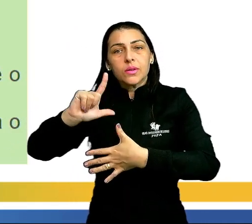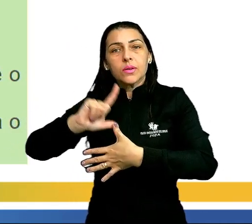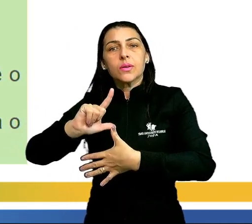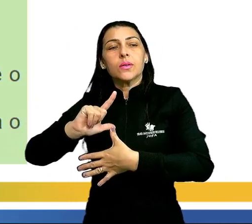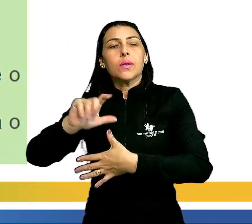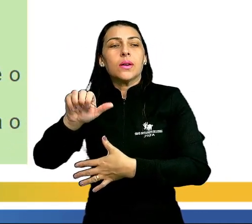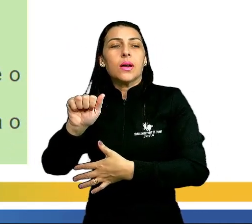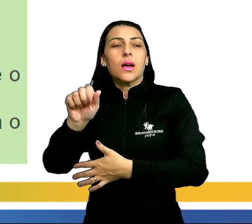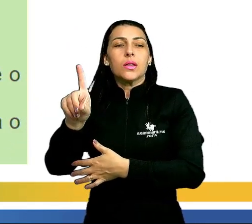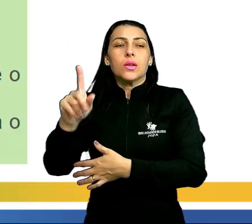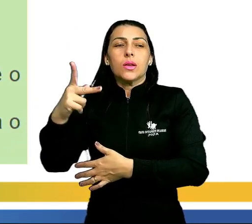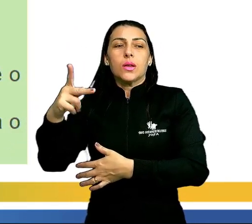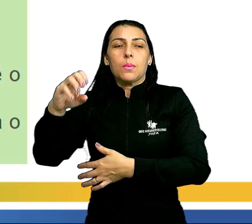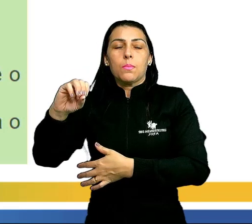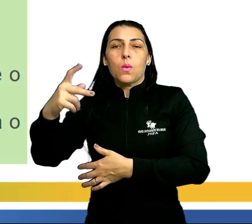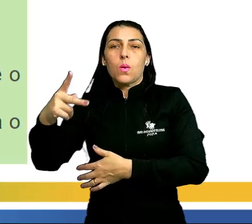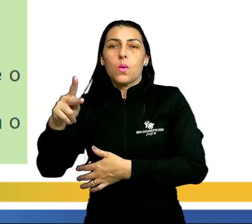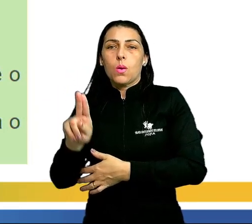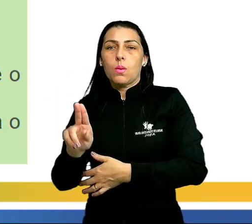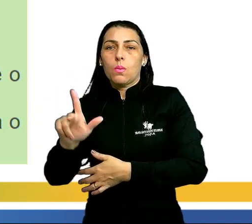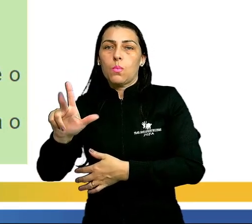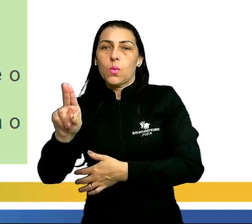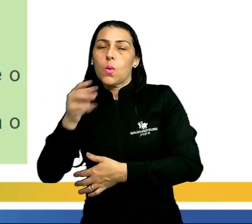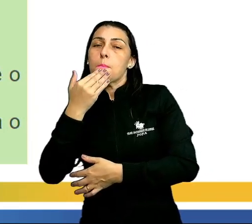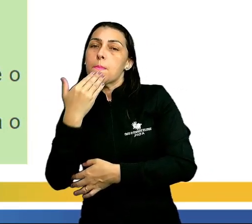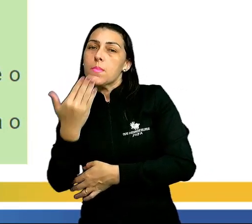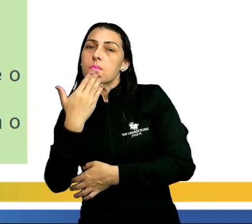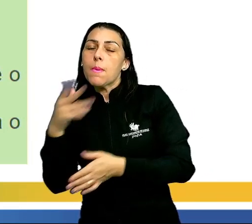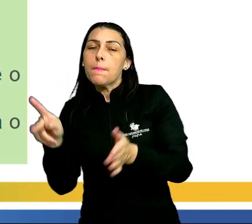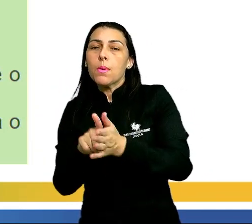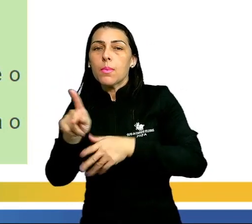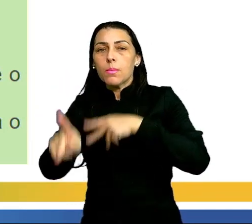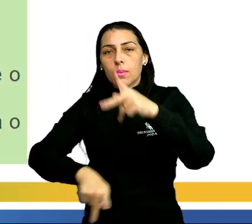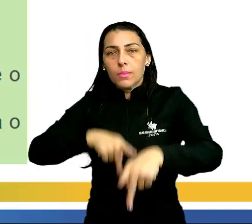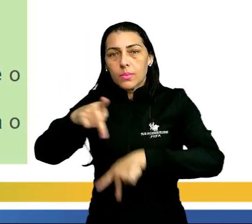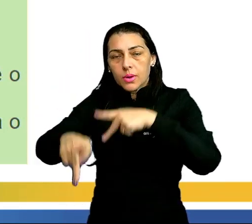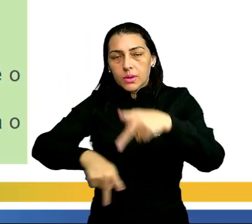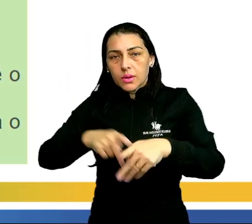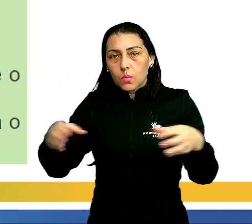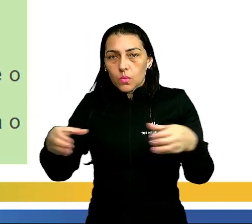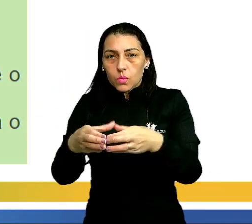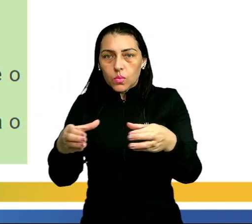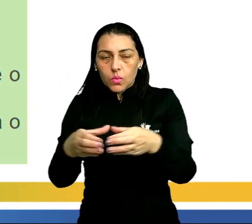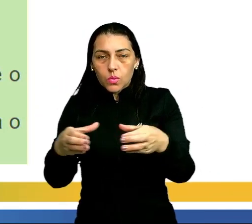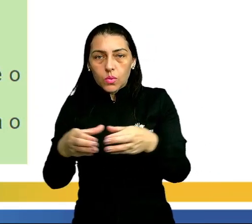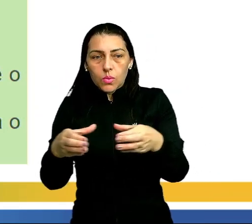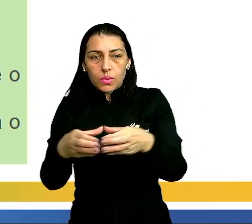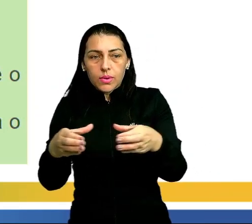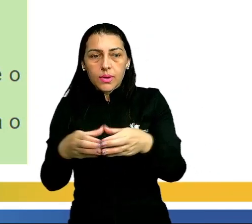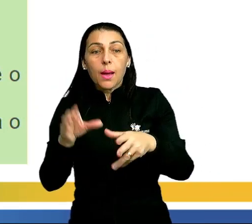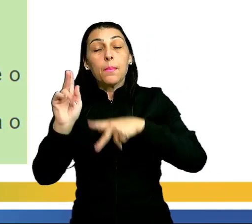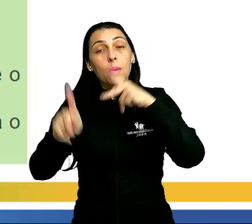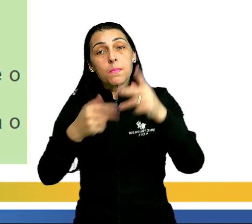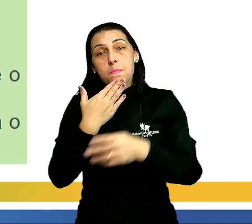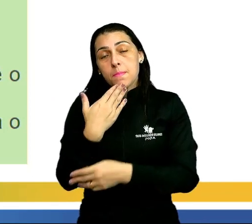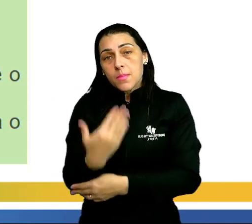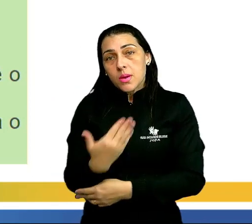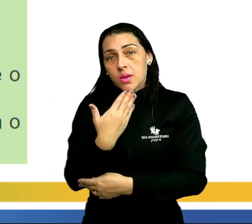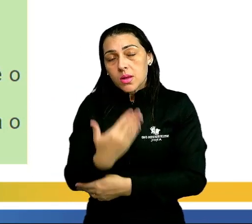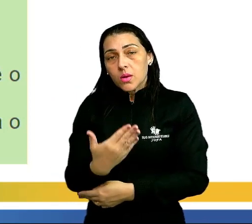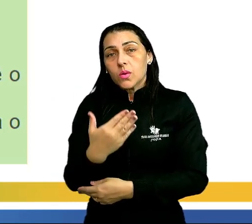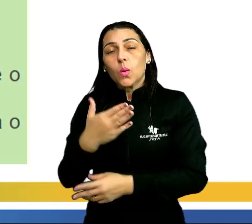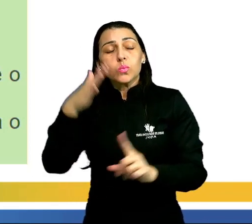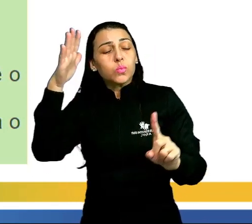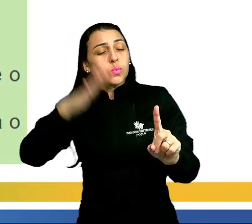ad populum, que é o argumento por apelo ao populismo. Então, é um apelo à popularidade a fim